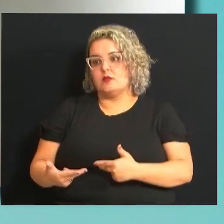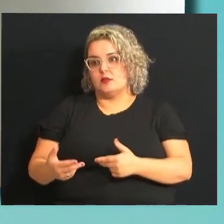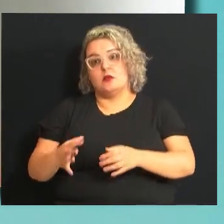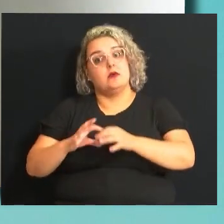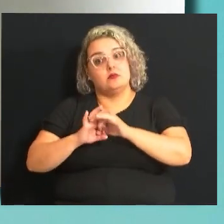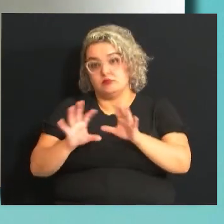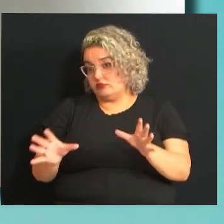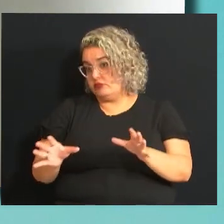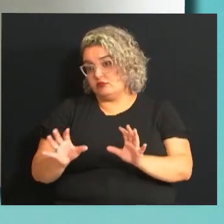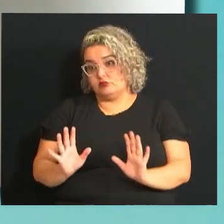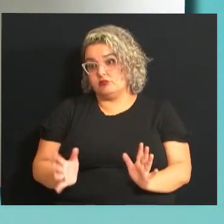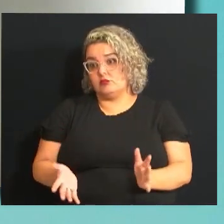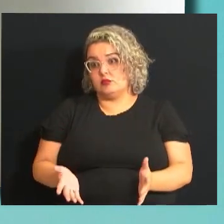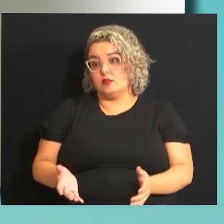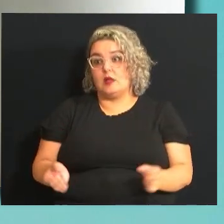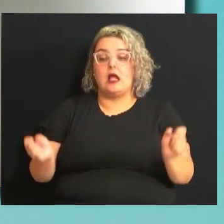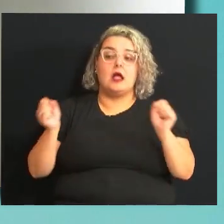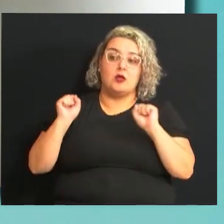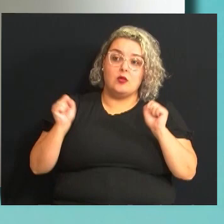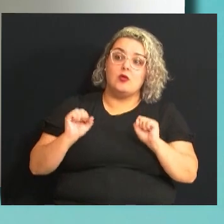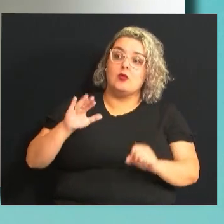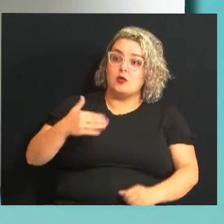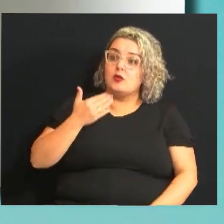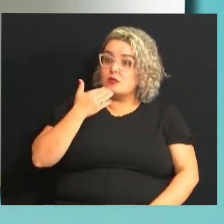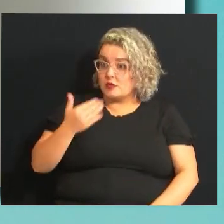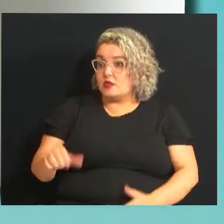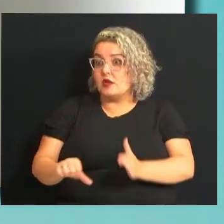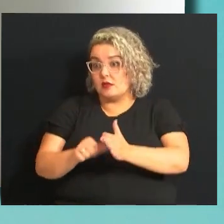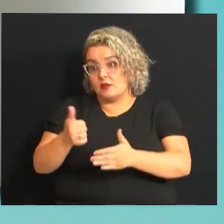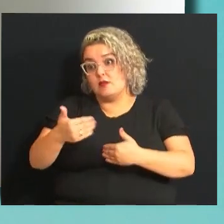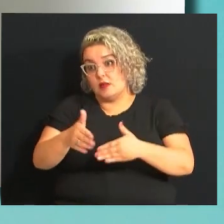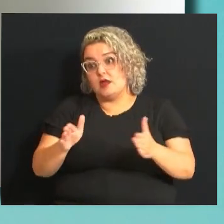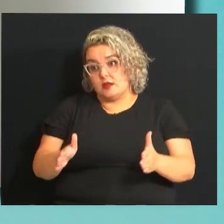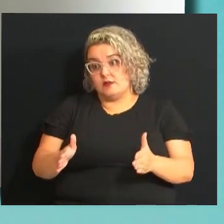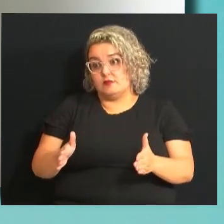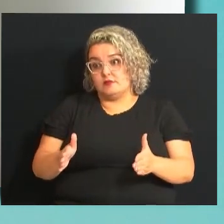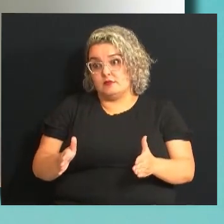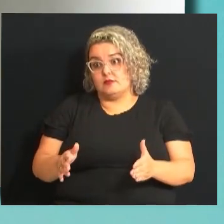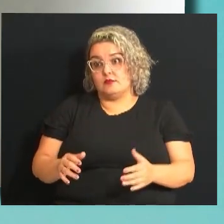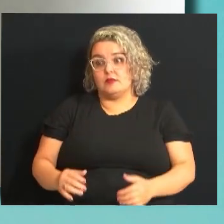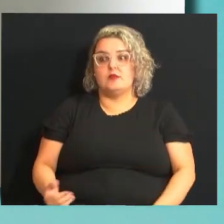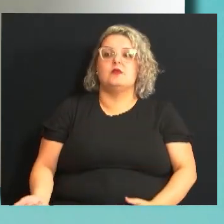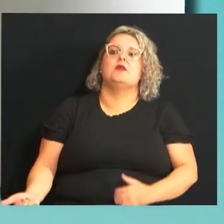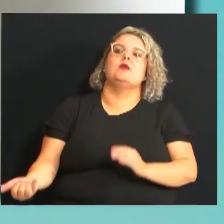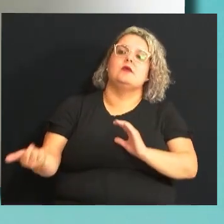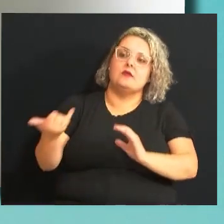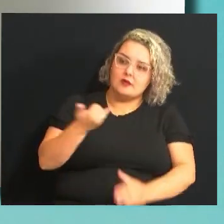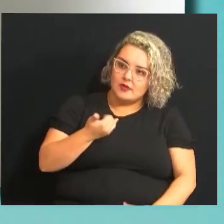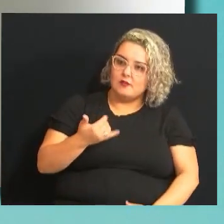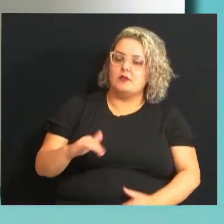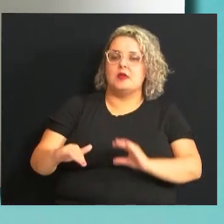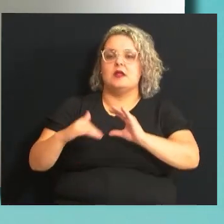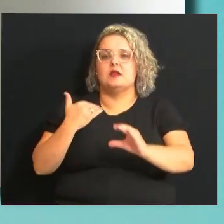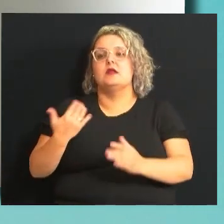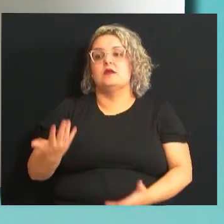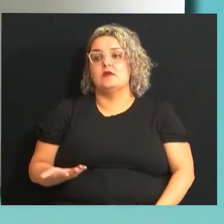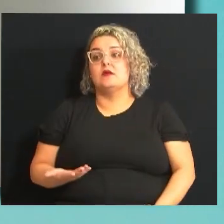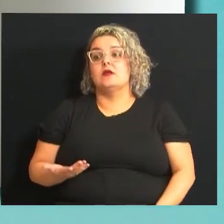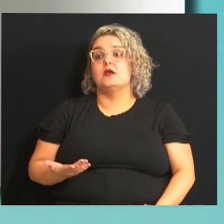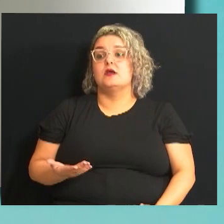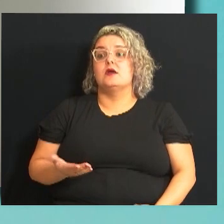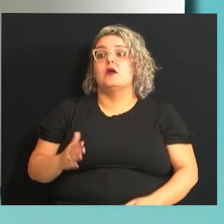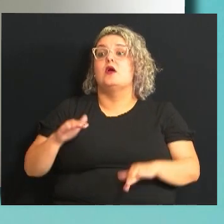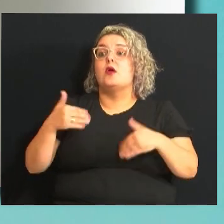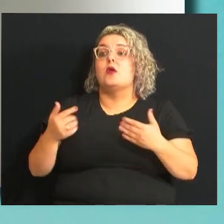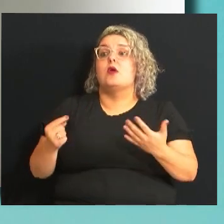cesta são aqueles itens que a gente considera fora do padrão. Aí o desafio que eu sempre deixo para as pessoas é: adoraria que quando você pedisse a sua primeira cesta,